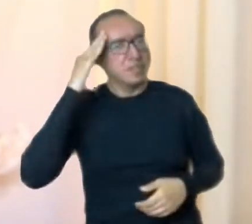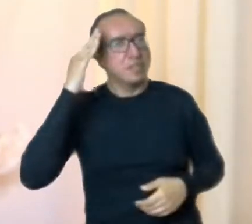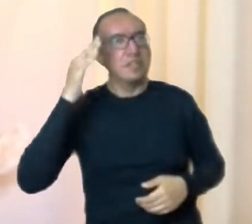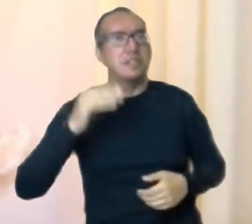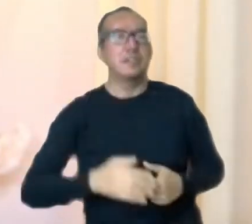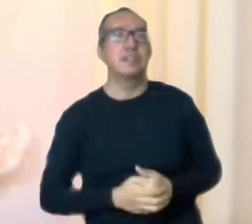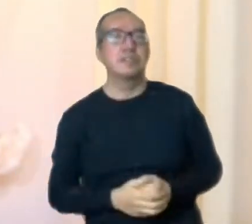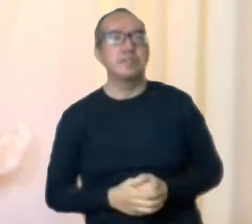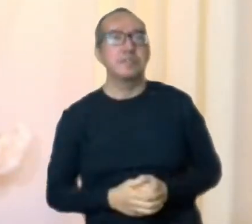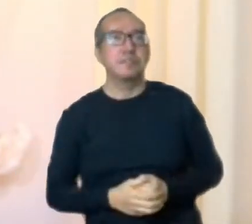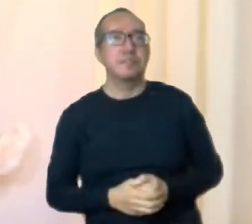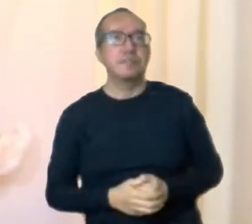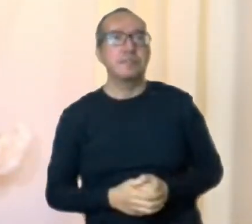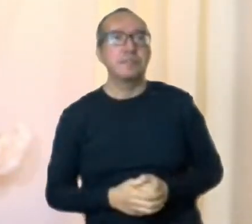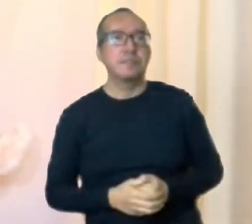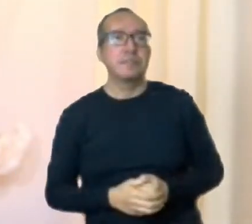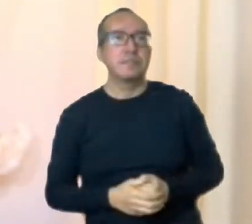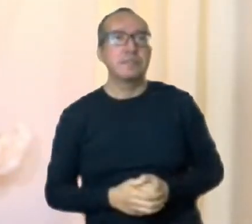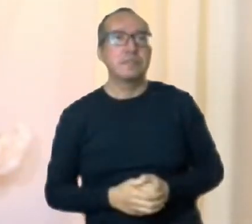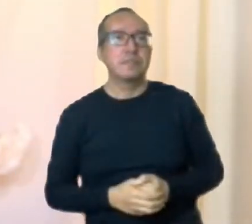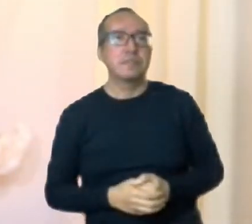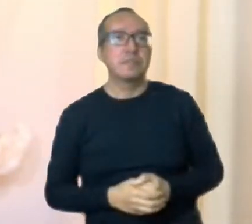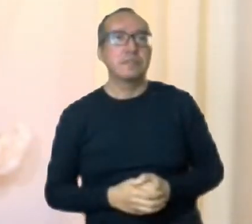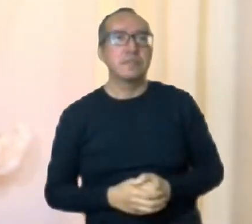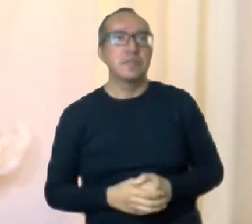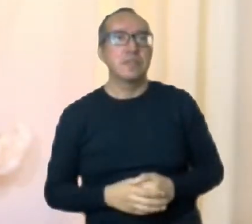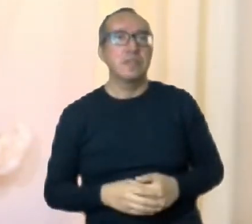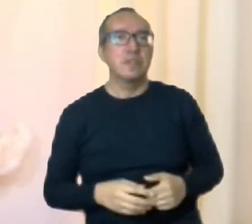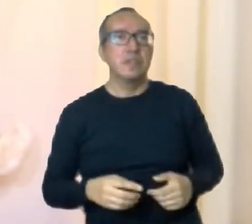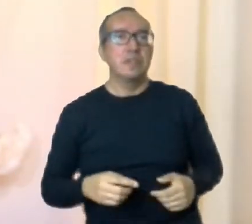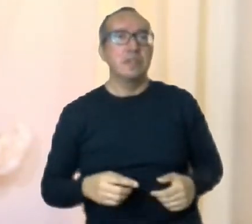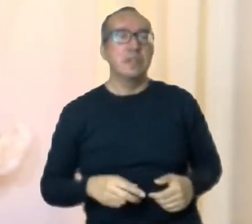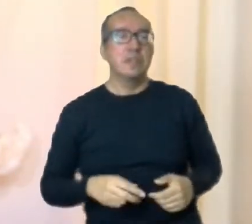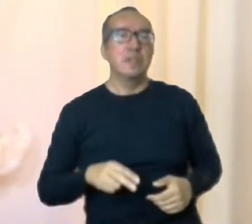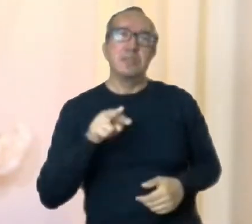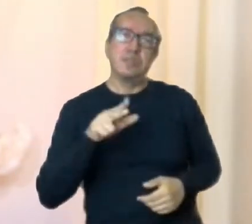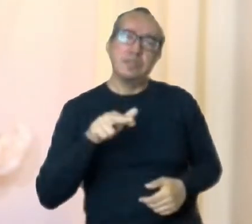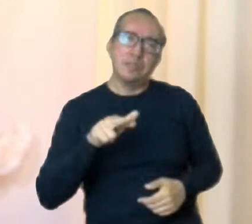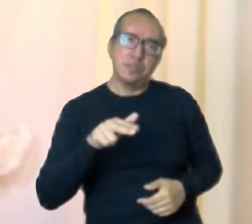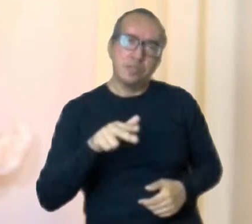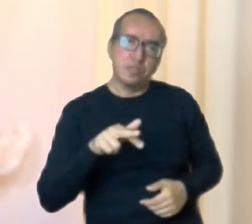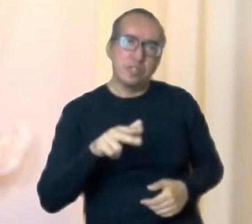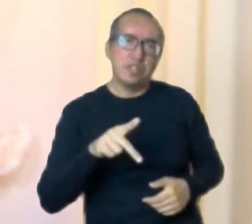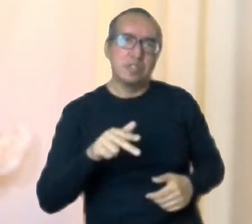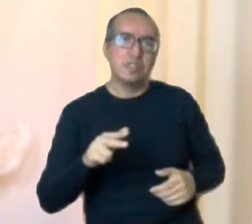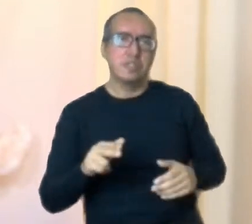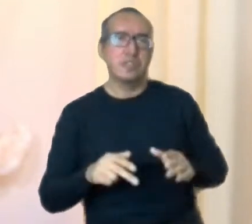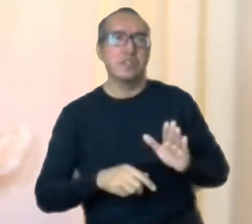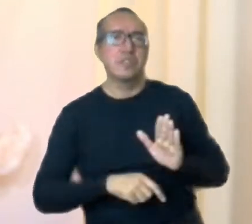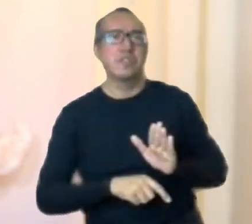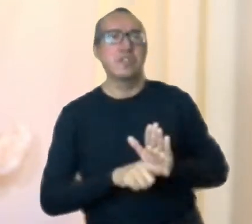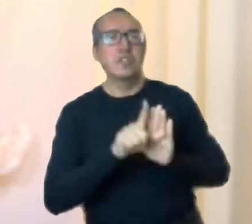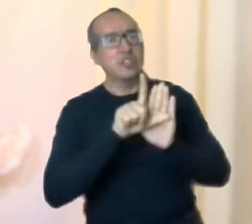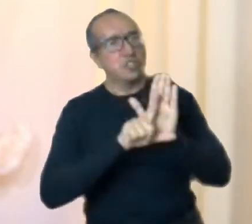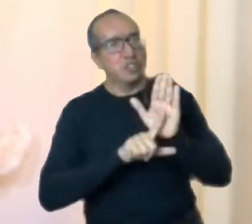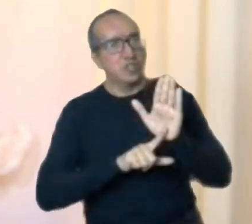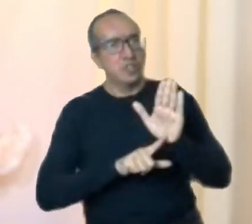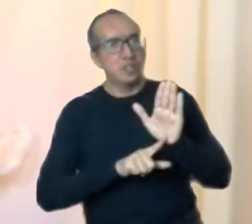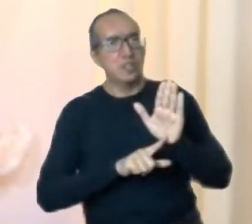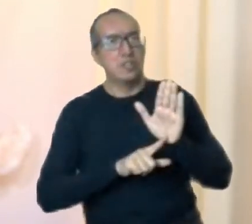Irmãos, os textos são muito claros a respeito de nossas obrigações para com o Senhor.